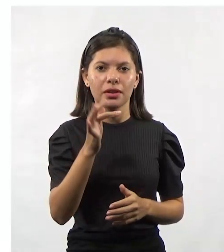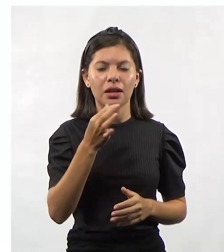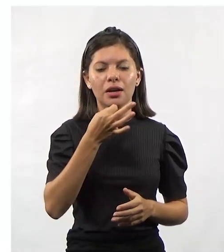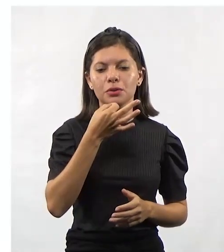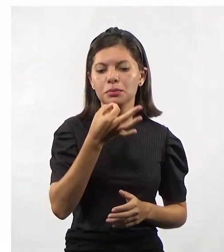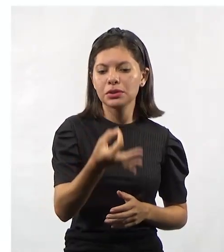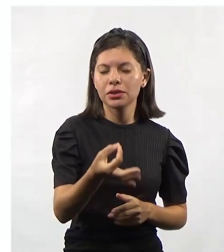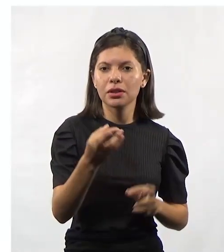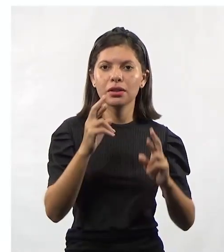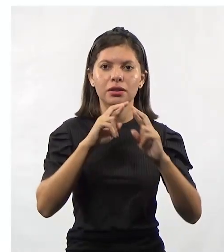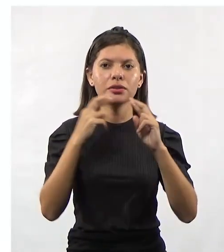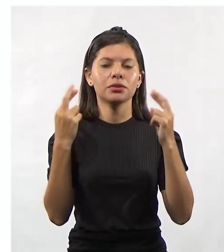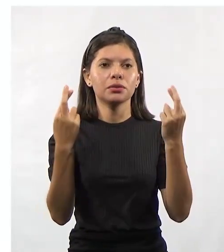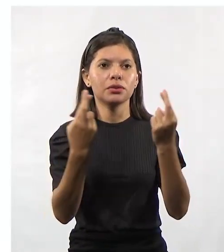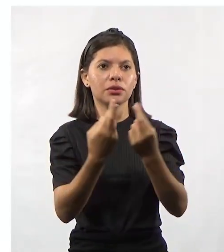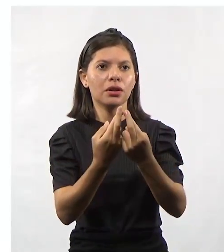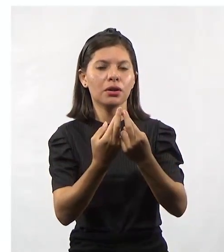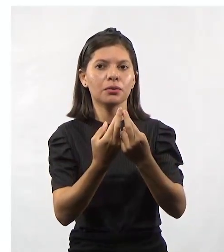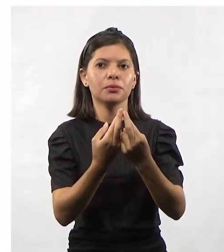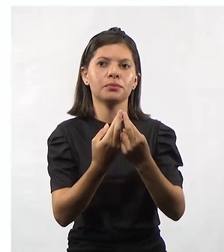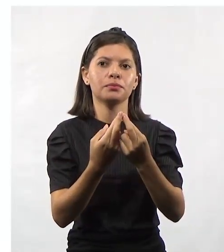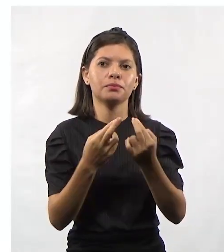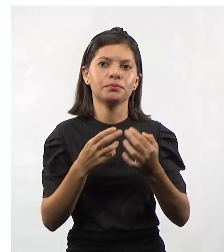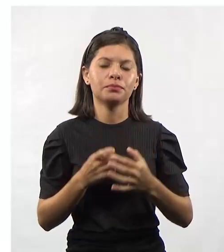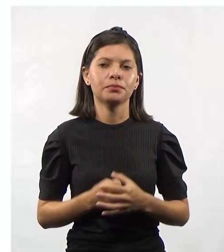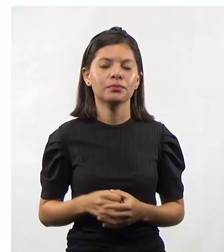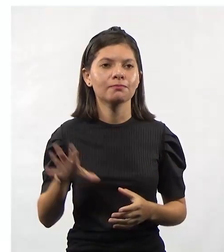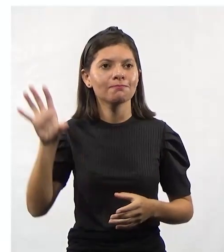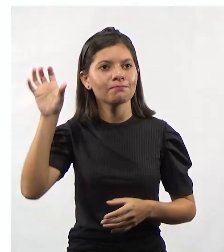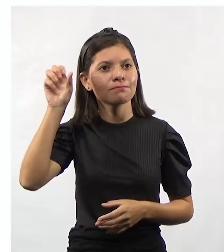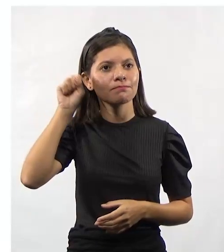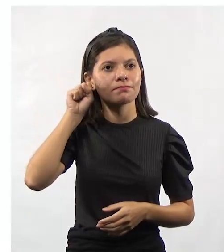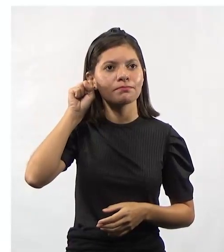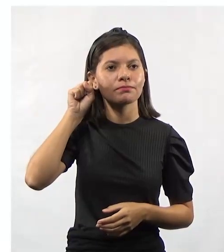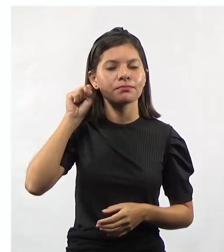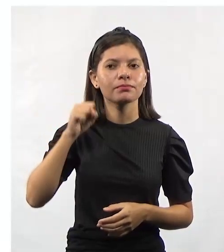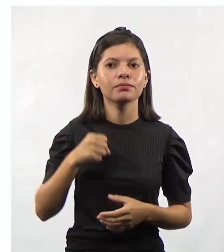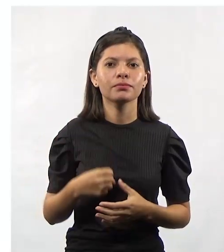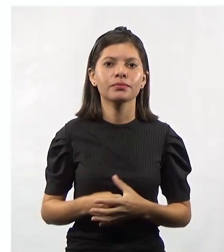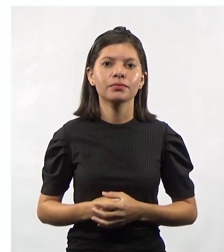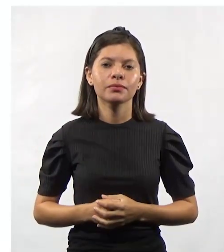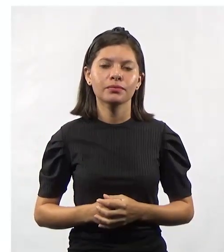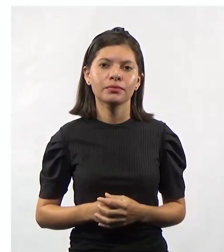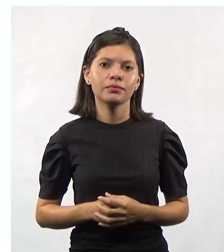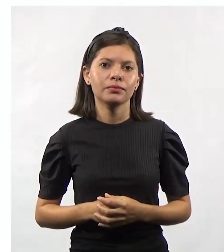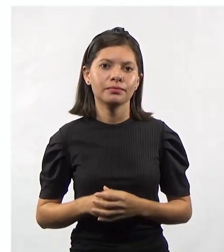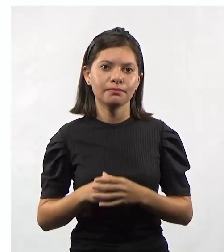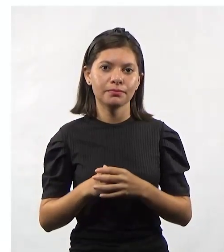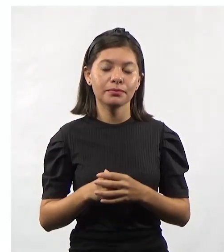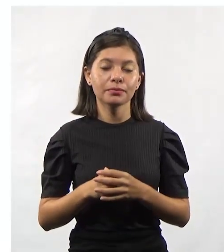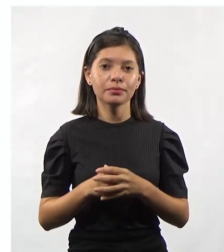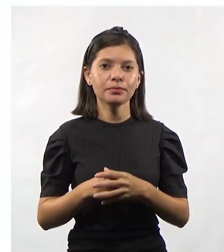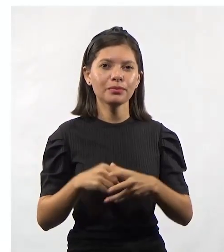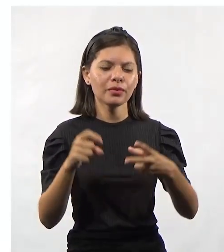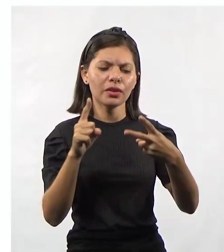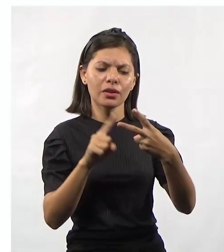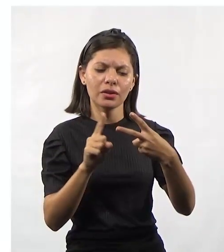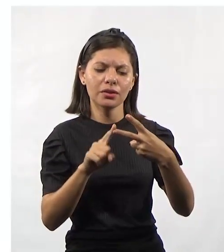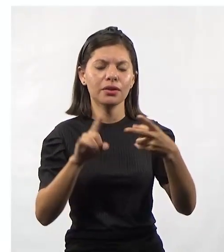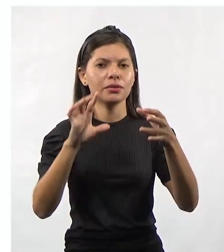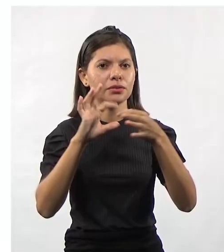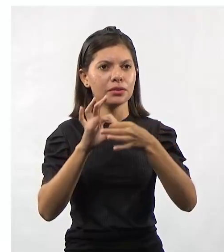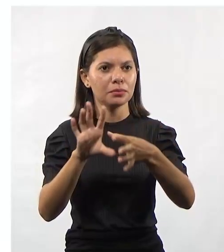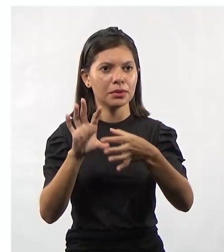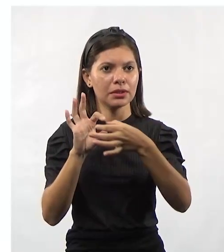de reunião, de ter escolhas, de ser ouvido. Gente, esse aspecto aqui, o direito de